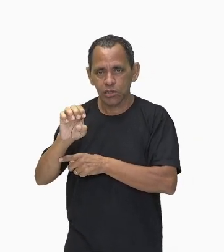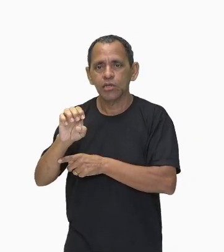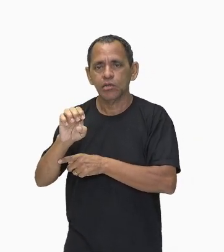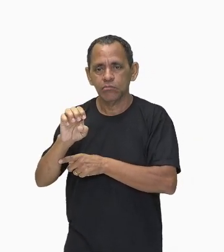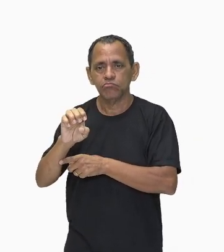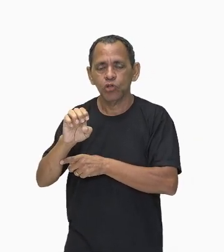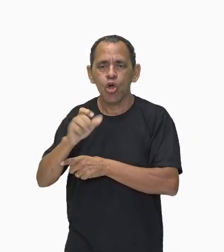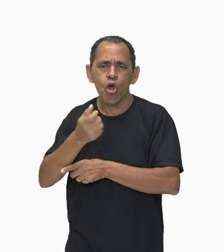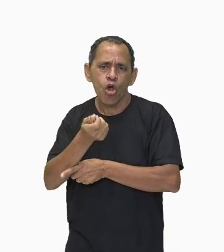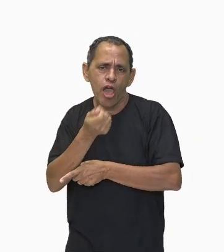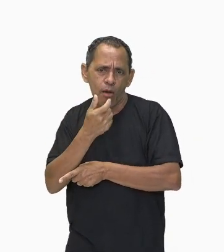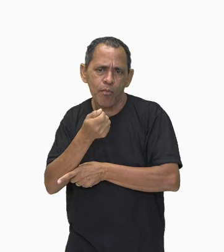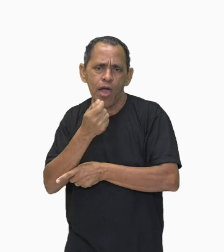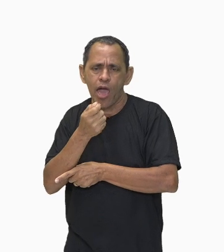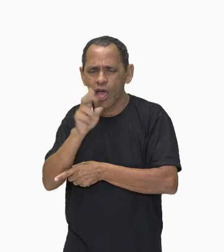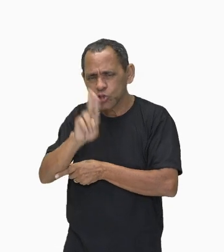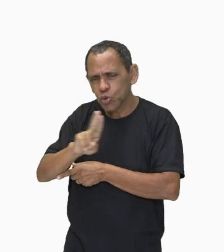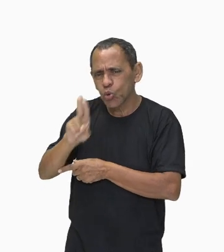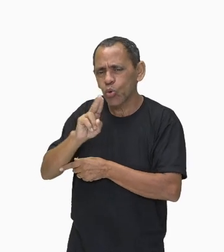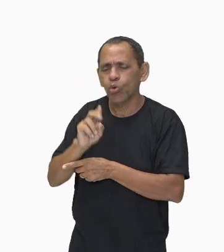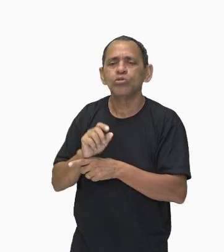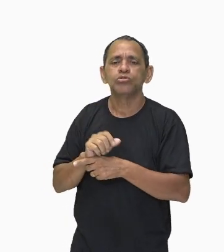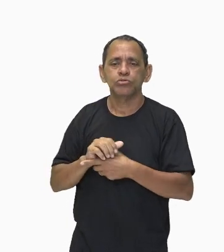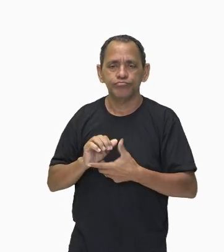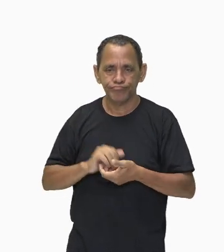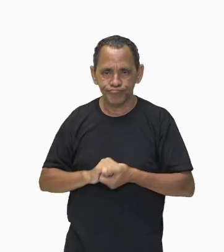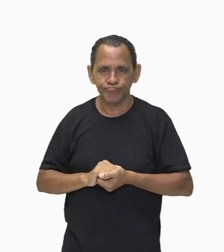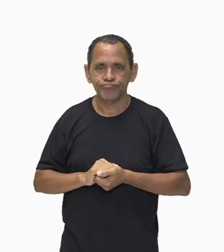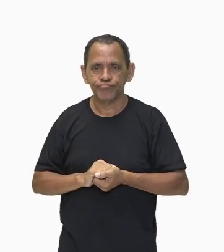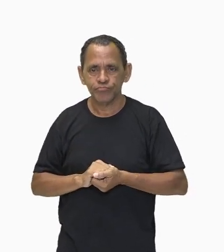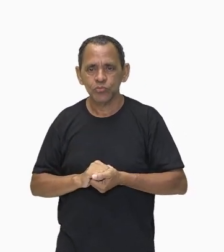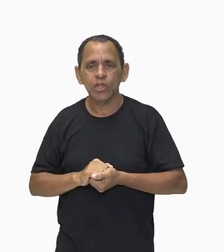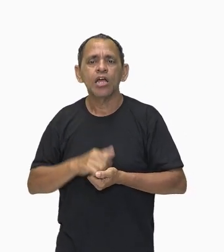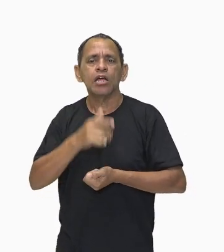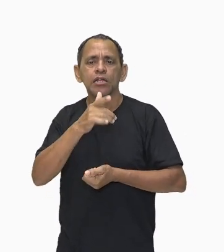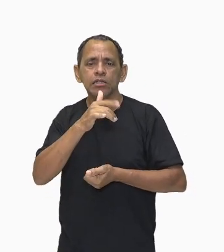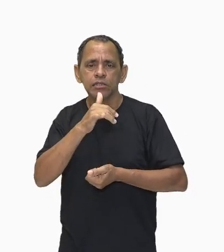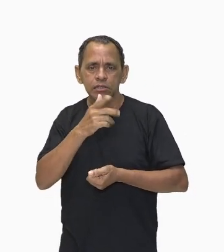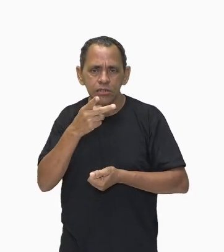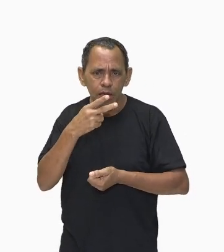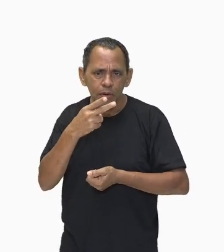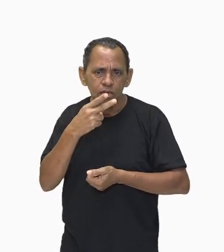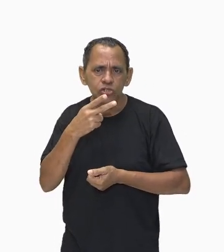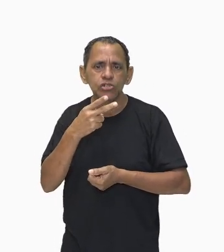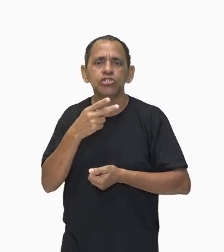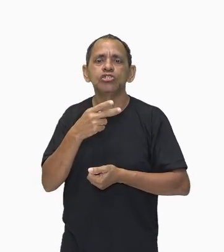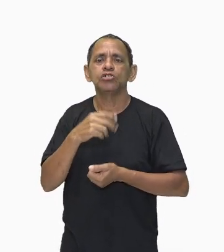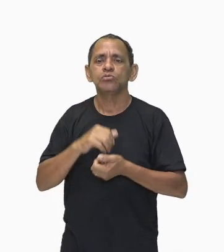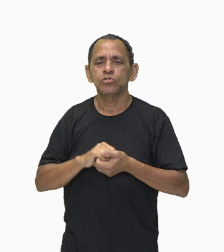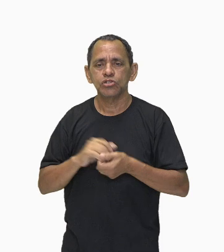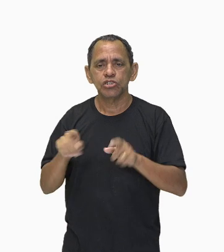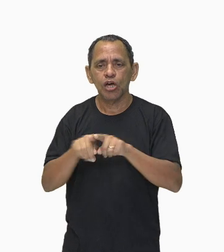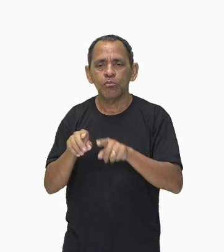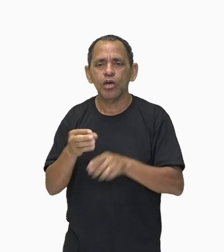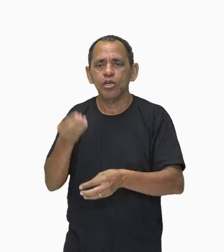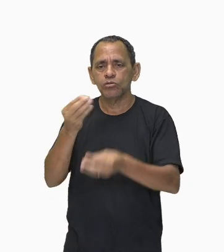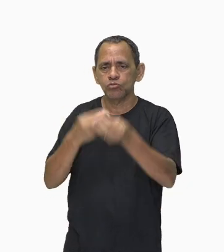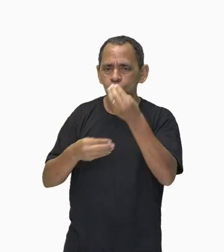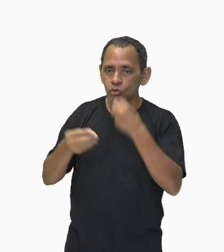anti-inflamatórios também, tabagismo, consumo excessivo de bebidas alcoólicas e